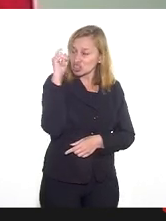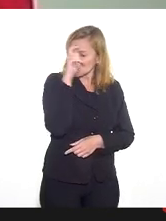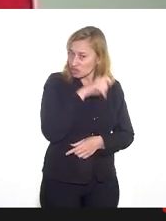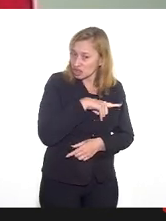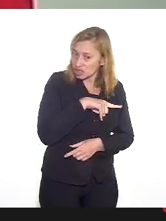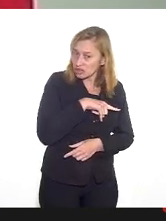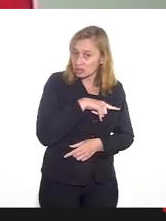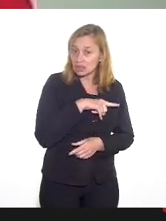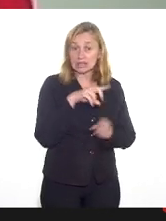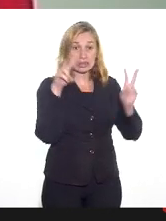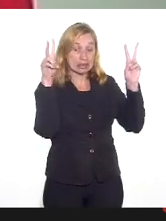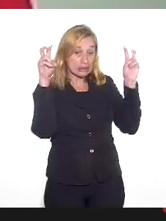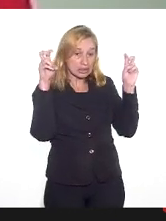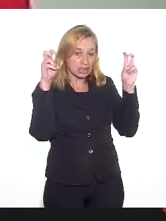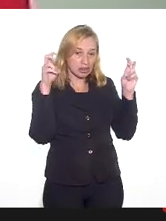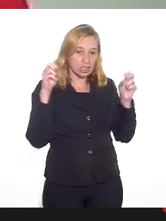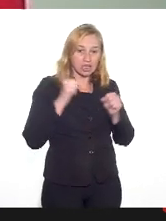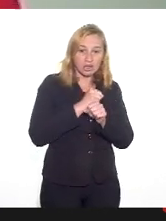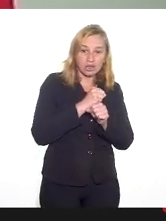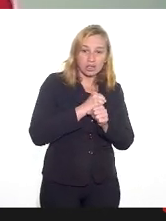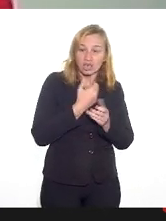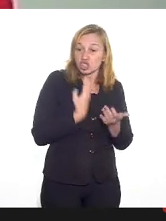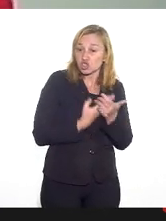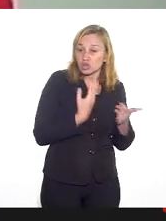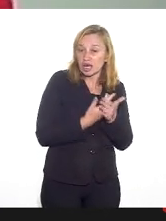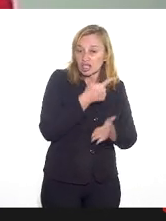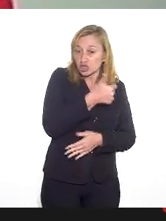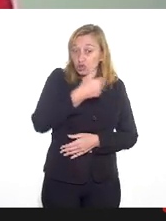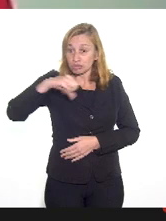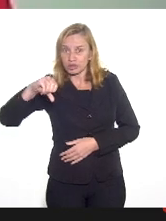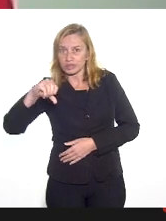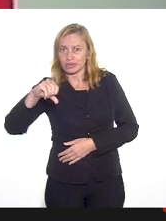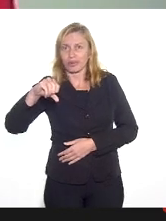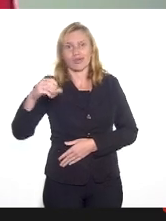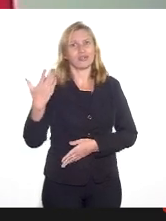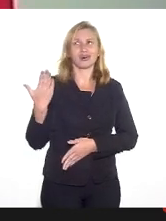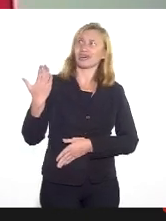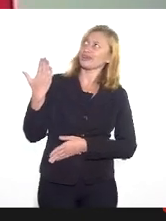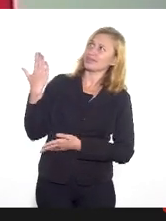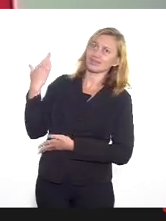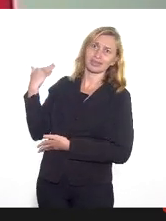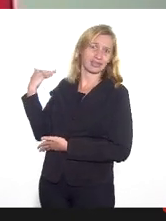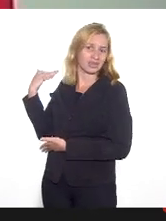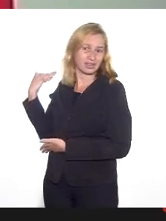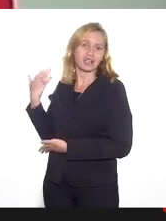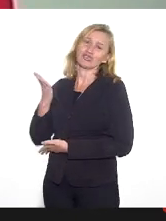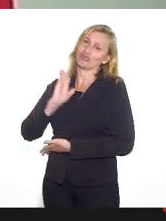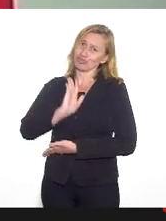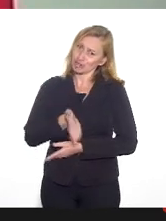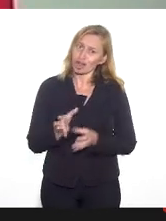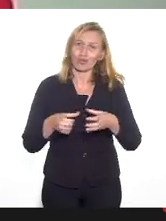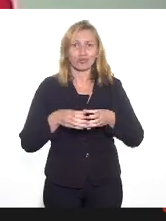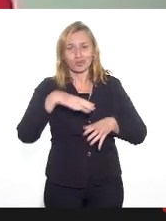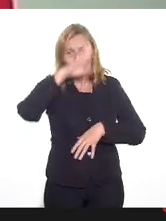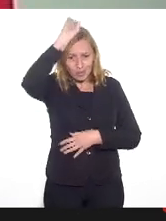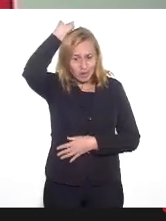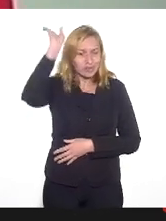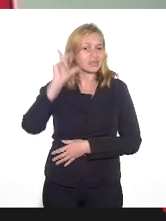sendo tratado desde 2019, né, já deveria o Corpo de Bombeiros